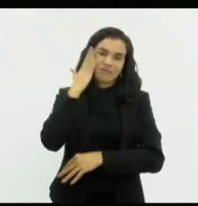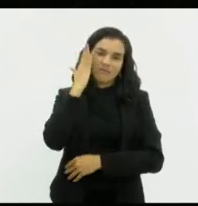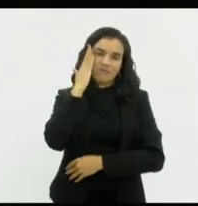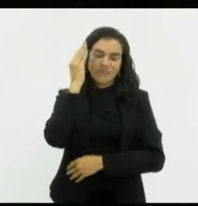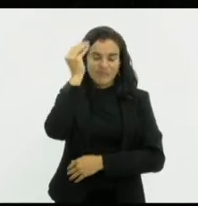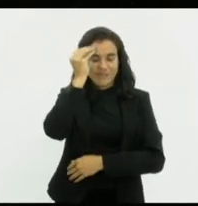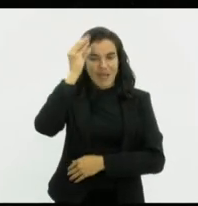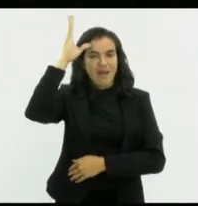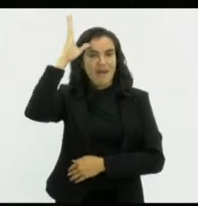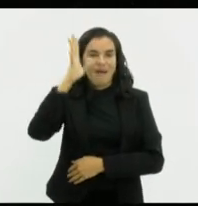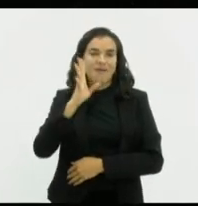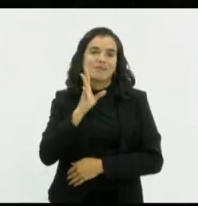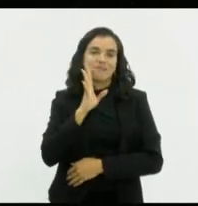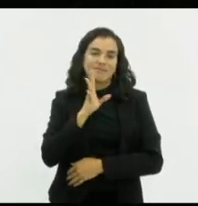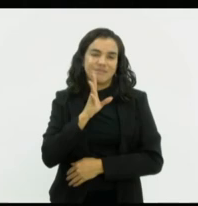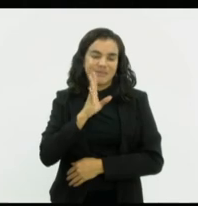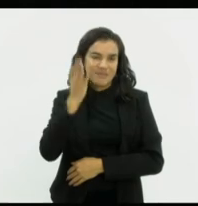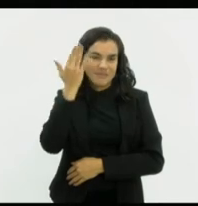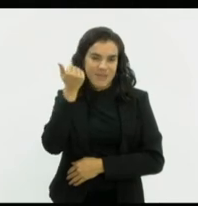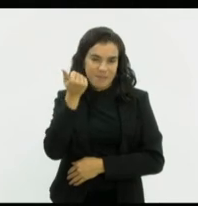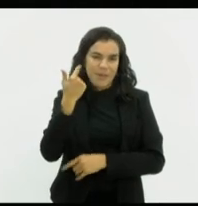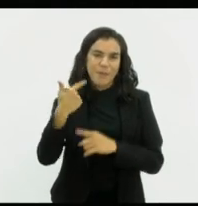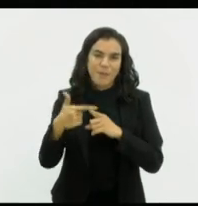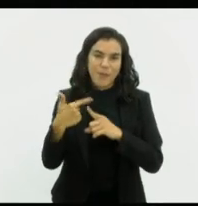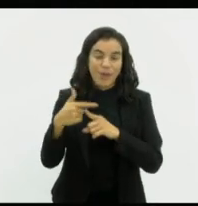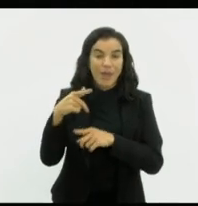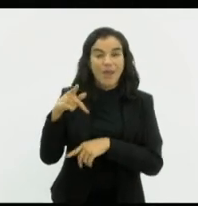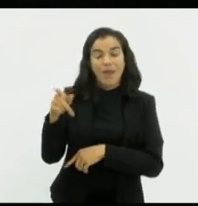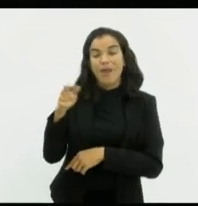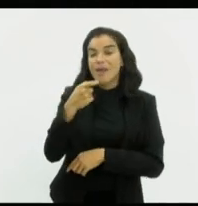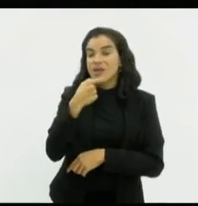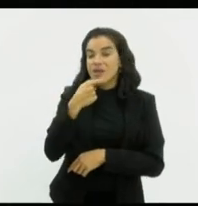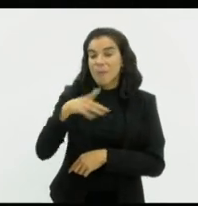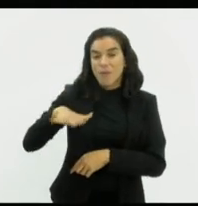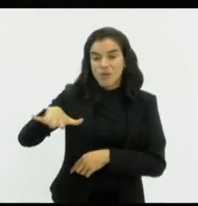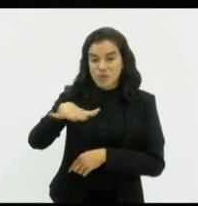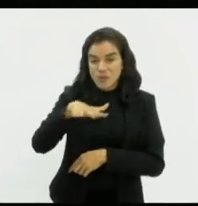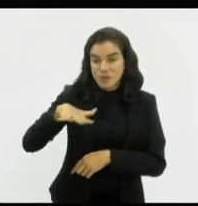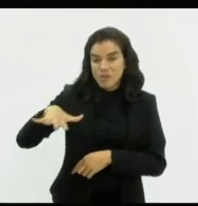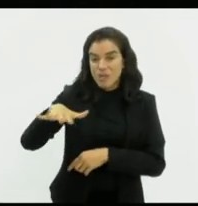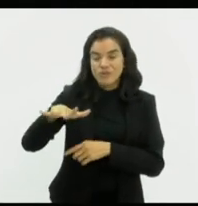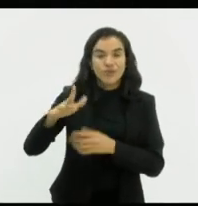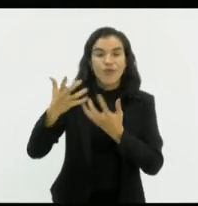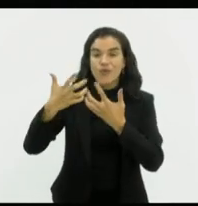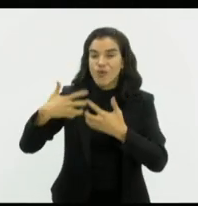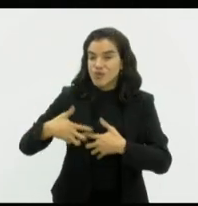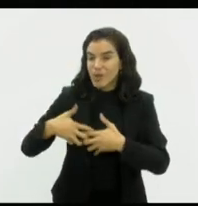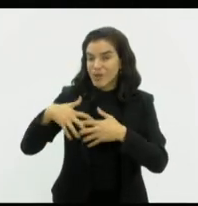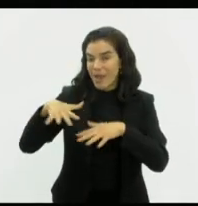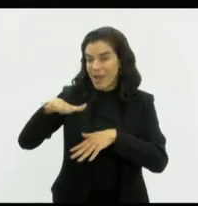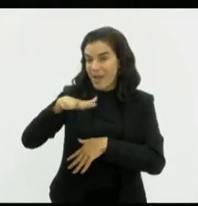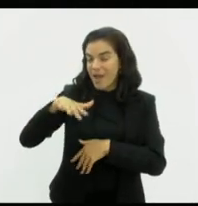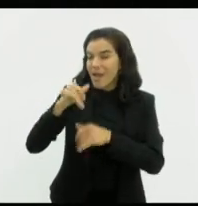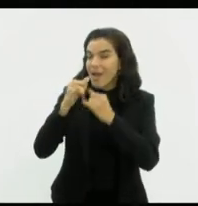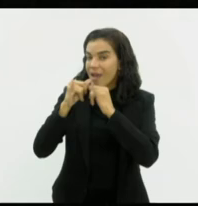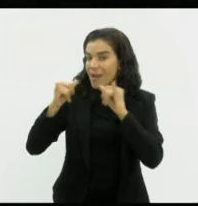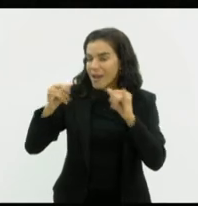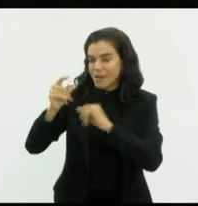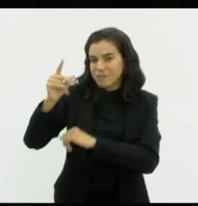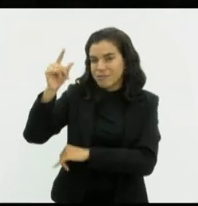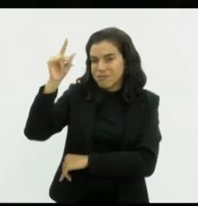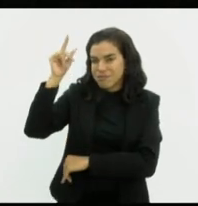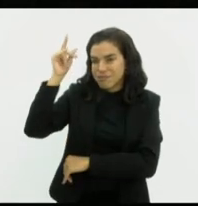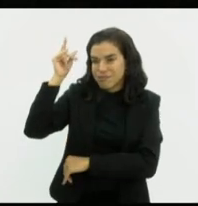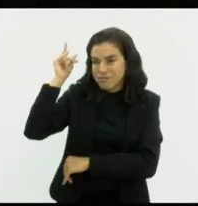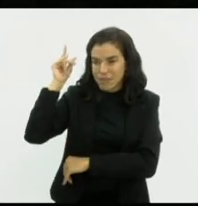como uma parte da população, que o Hospital Geral de Bom Sucesso já não funcionava a parte elétrica há bastante tempo, e por